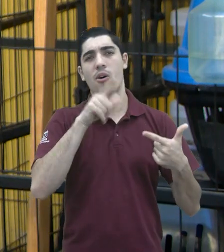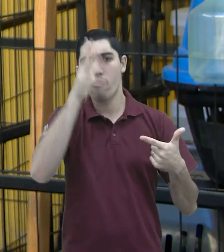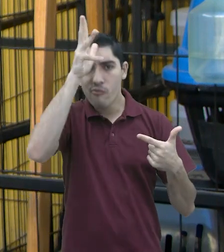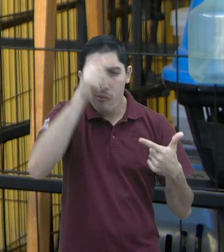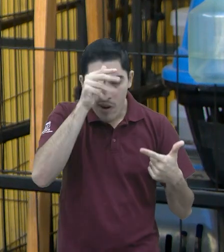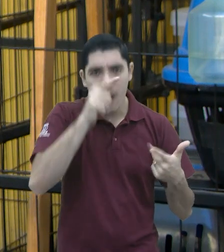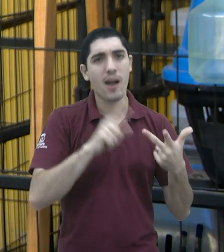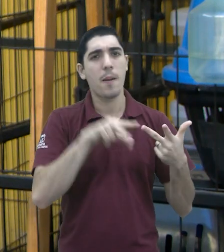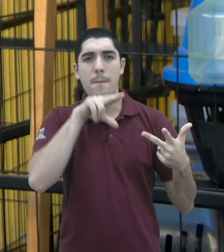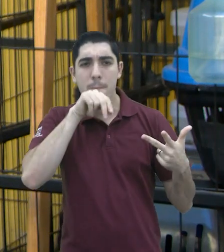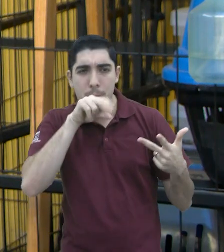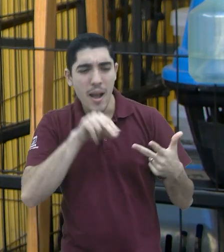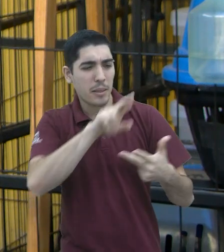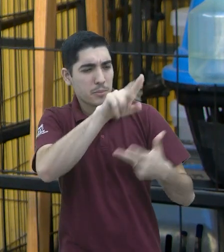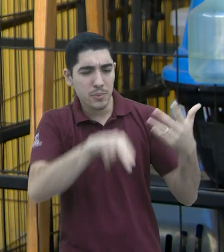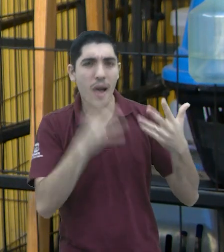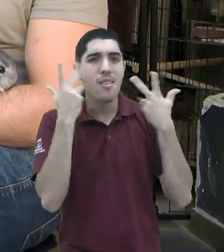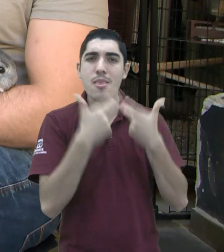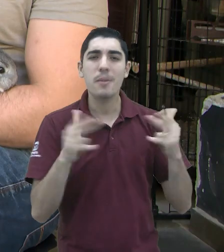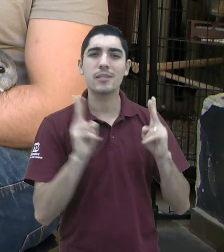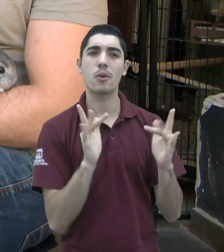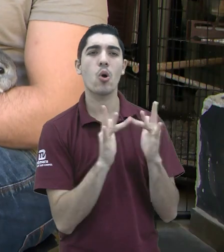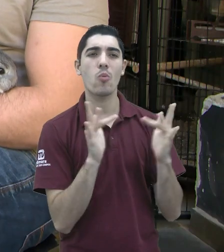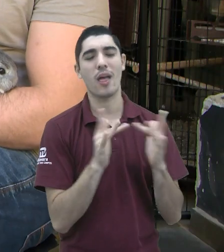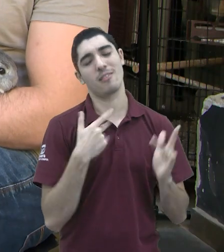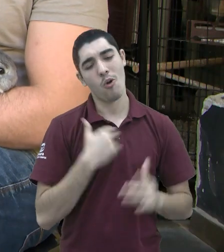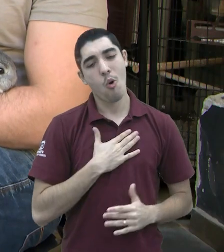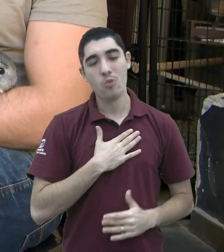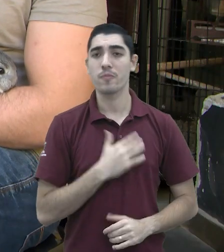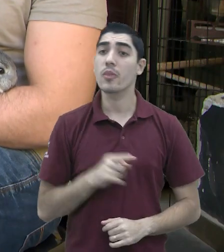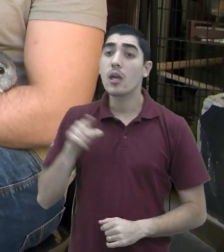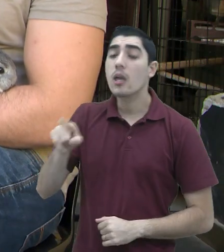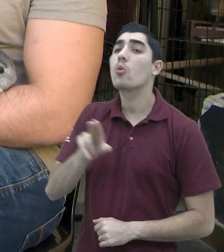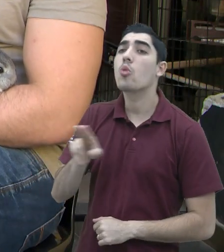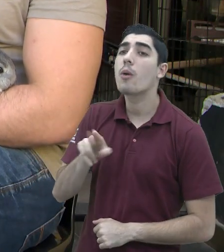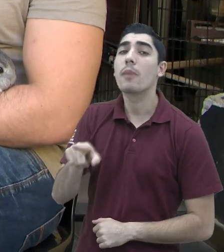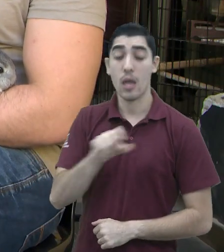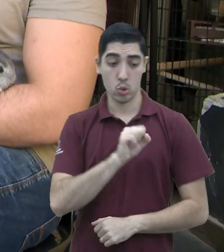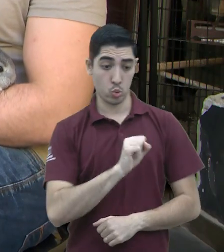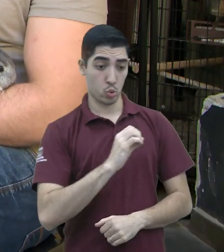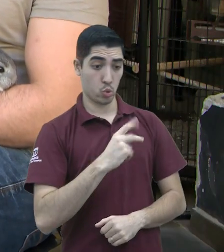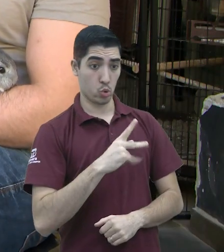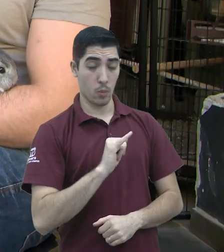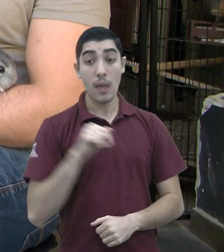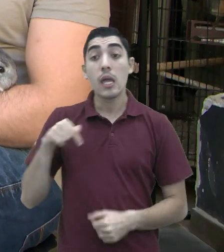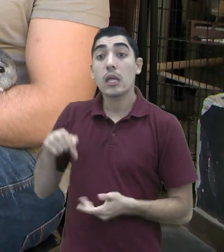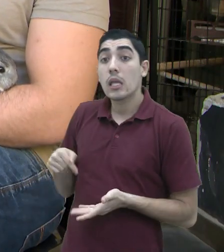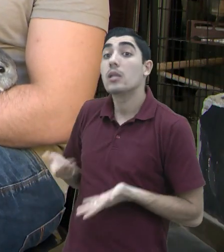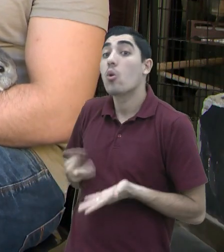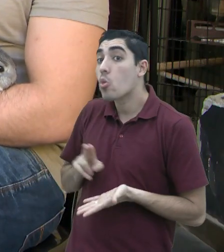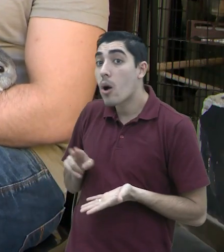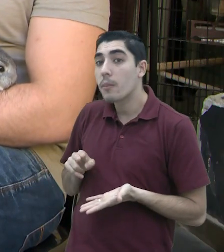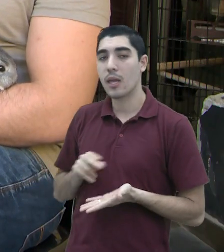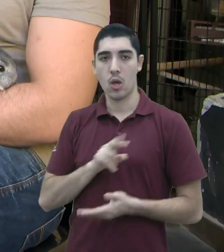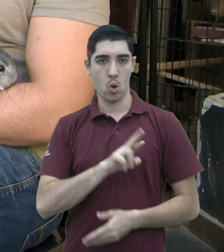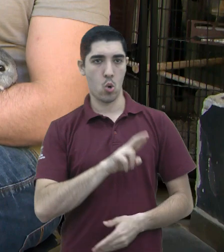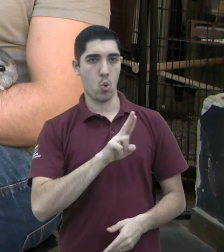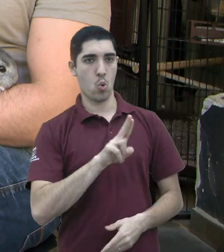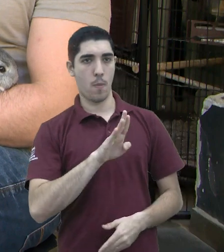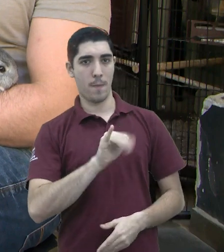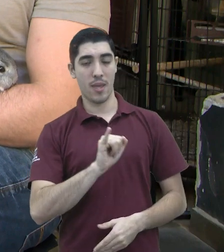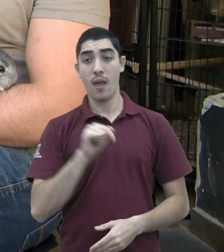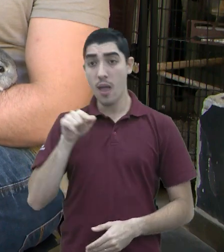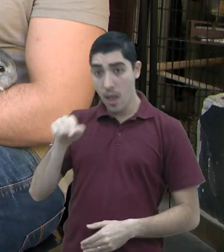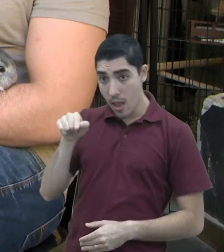tive contato com animais, então foi crescendo ainda mais. Aqui no seu colo tá o? Esse é o Soap. O Soap, e aqui comigo? A Ruby. A Ruby, que é